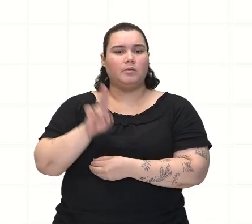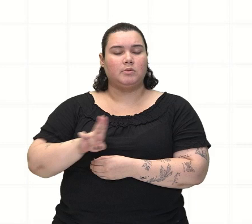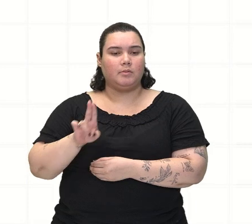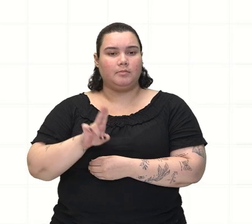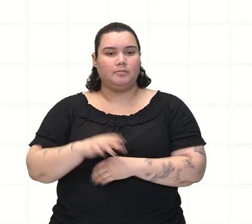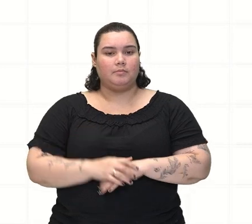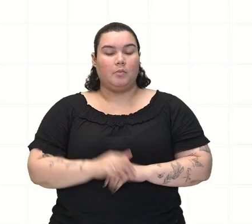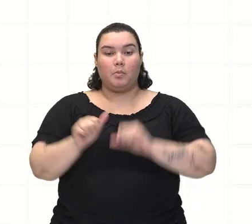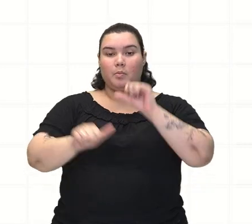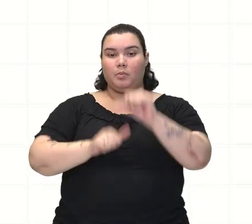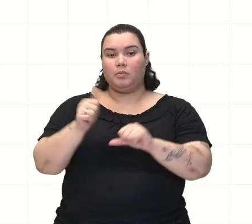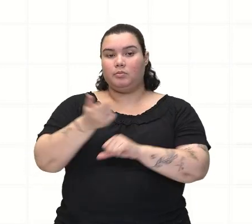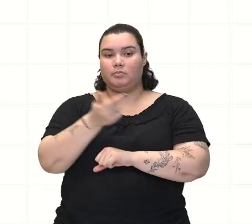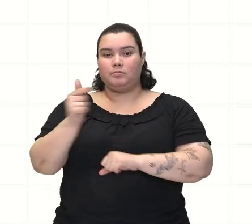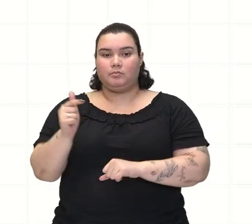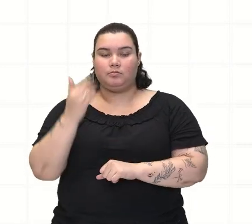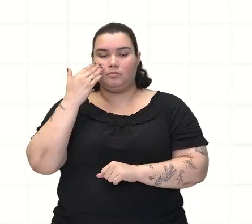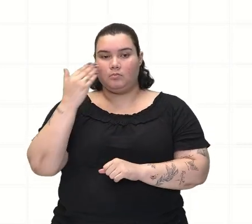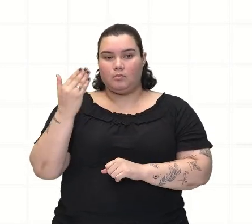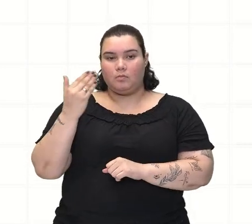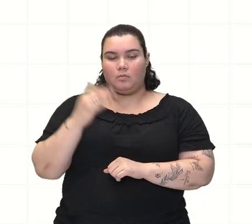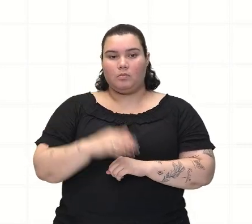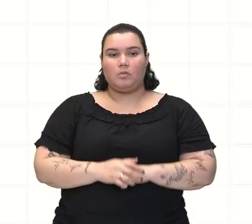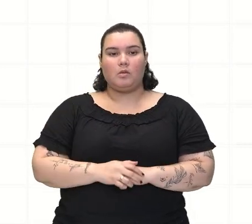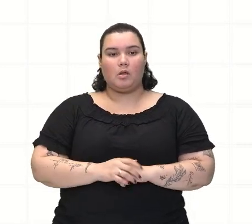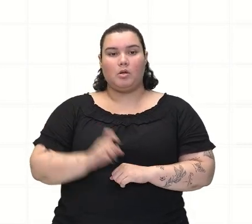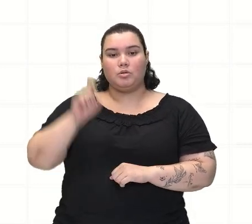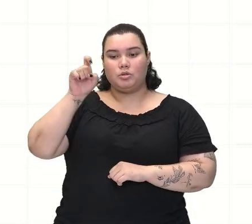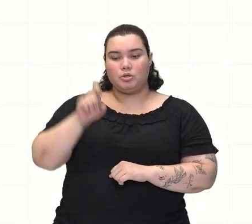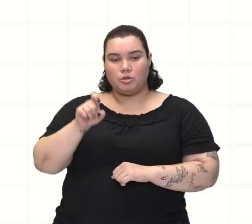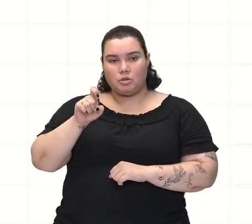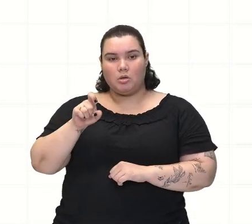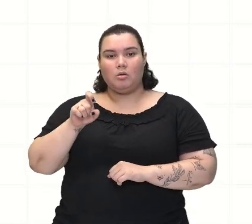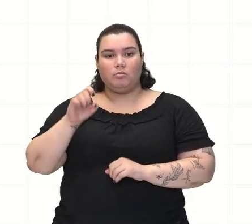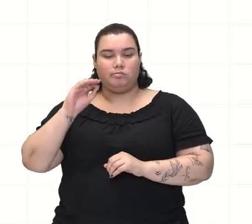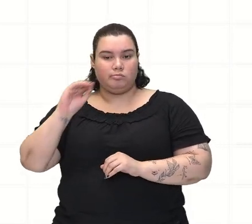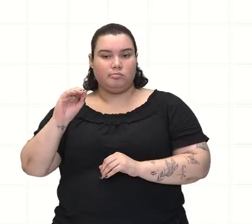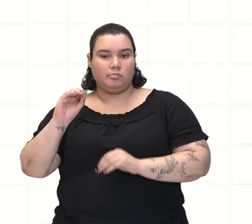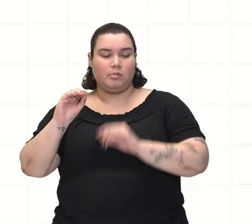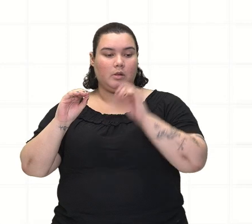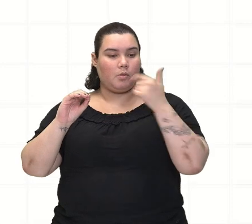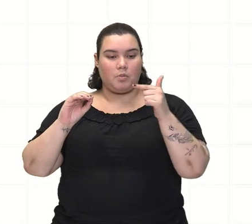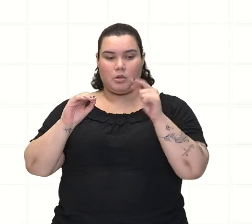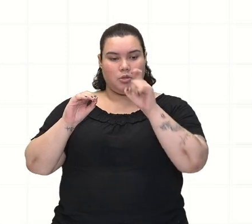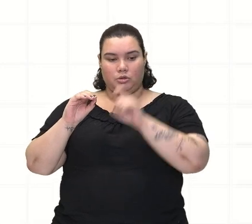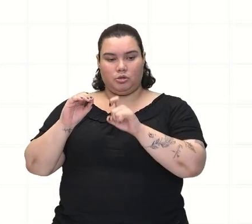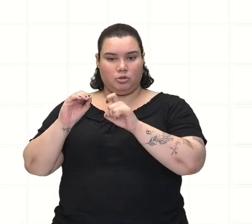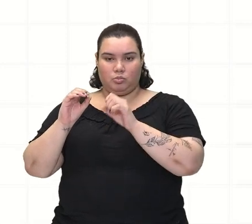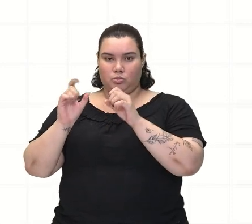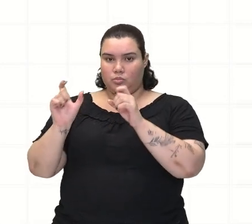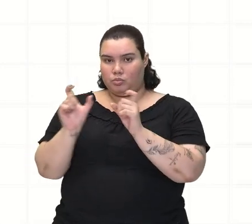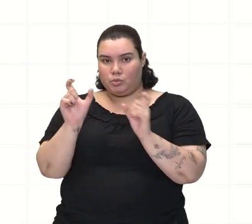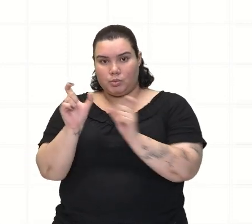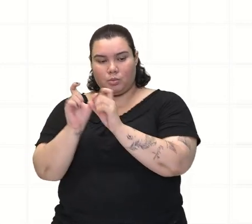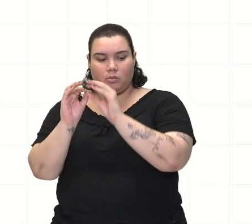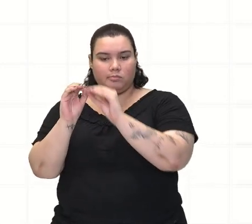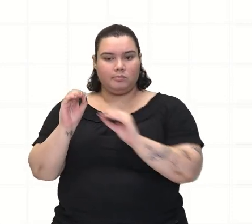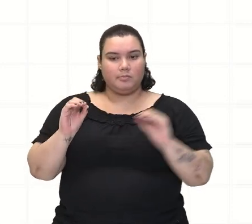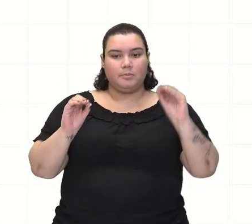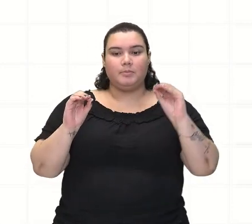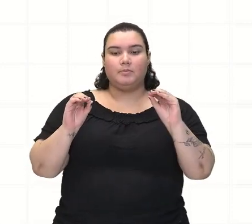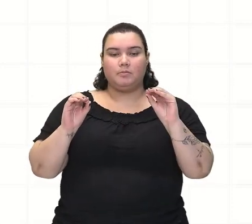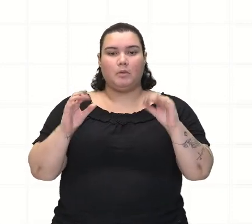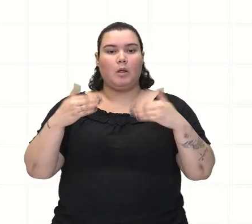Faz o seguinte, eu isolo quem tem x de um lado, quem não tem vai para o outro lado. Beleza? E aí eu